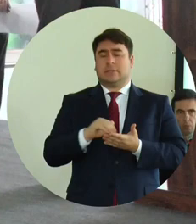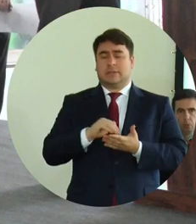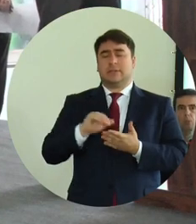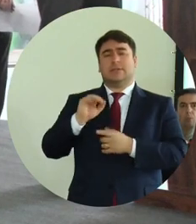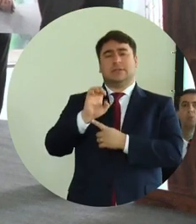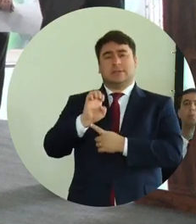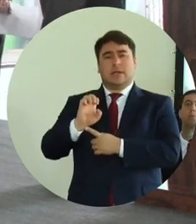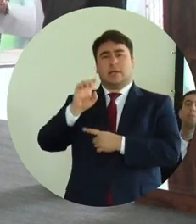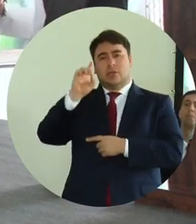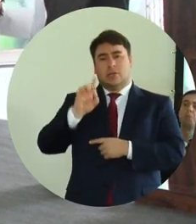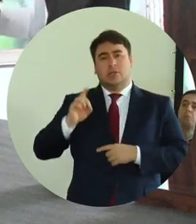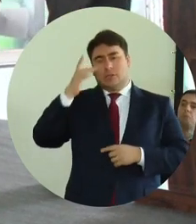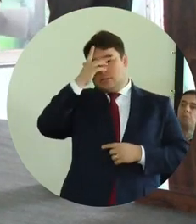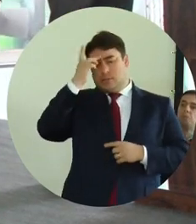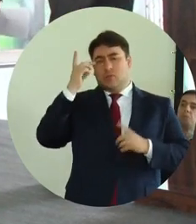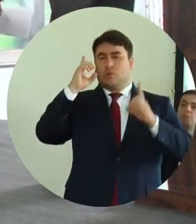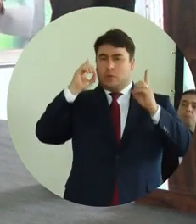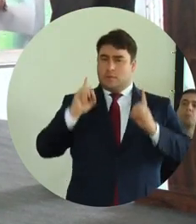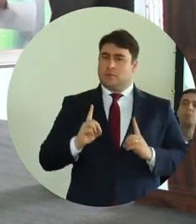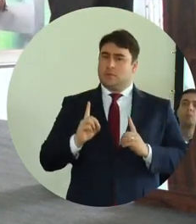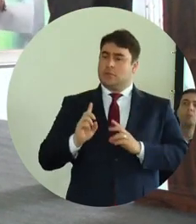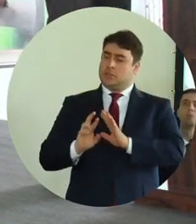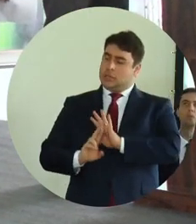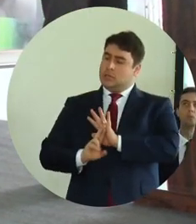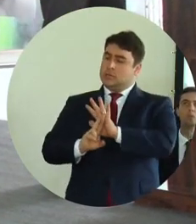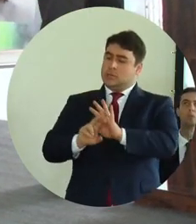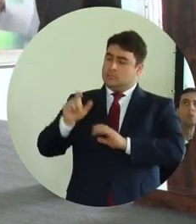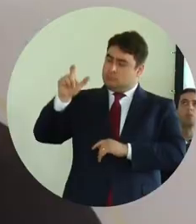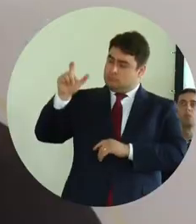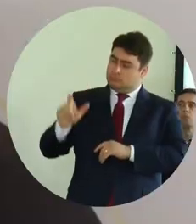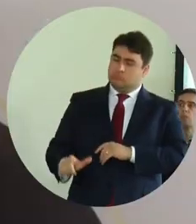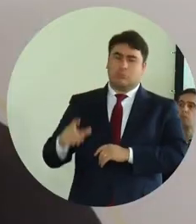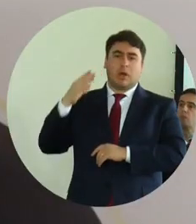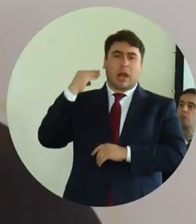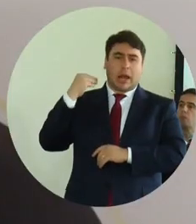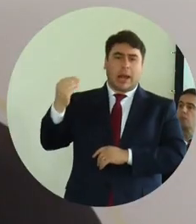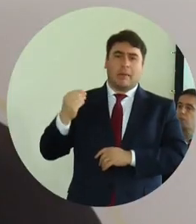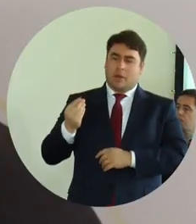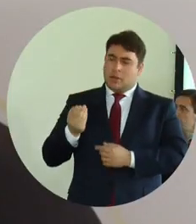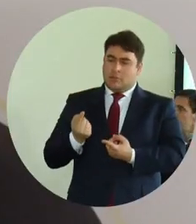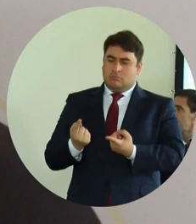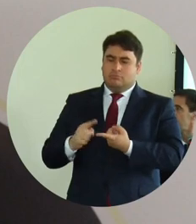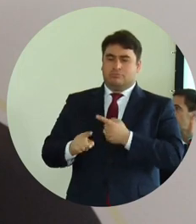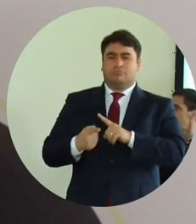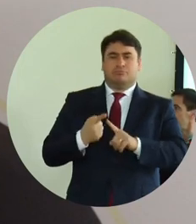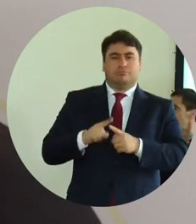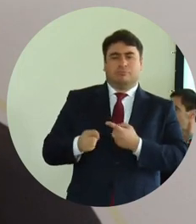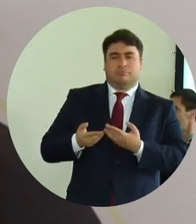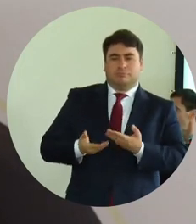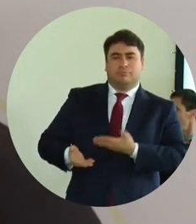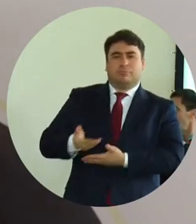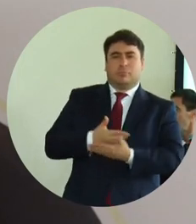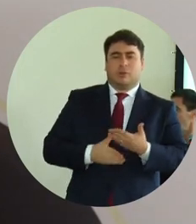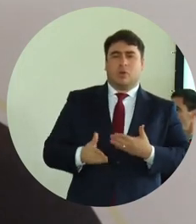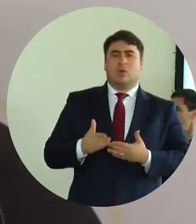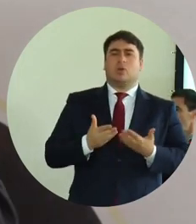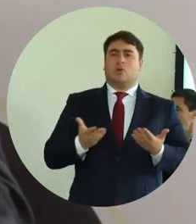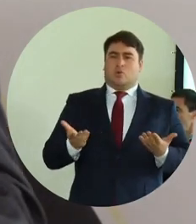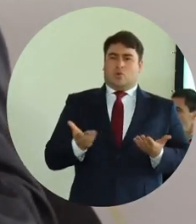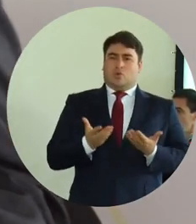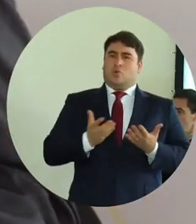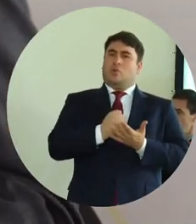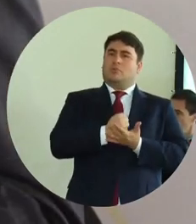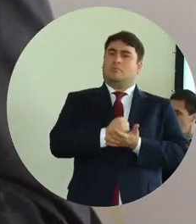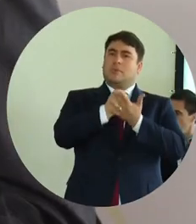Direitos da Pessoa com Deficiência, na pessoa da doutora Lina Mara, por essa articulação na cerimônia de